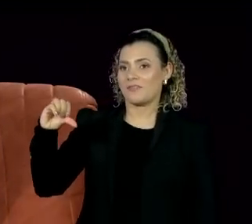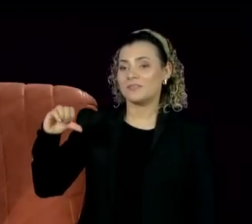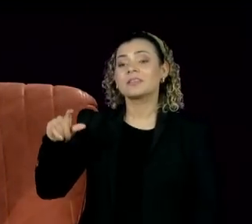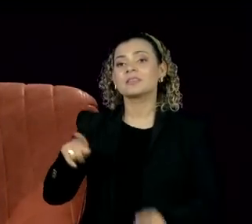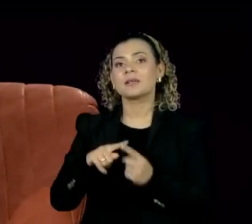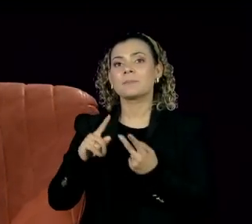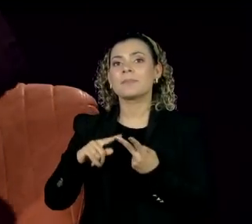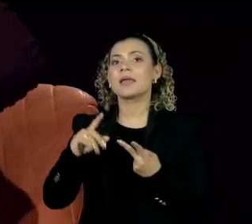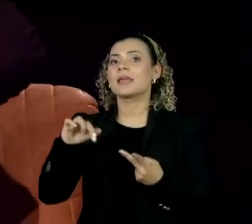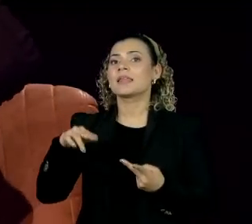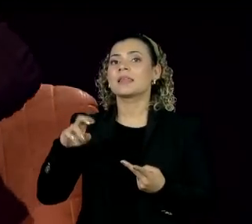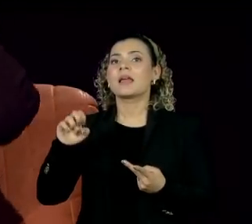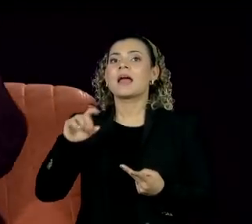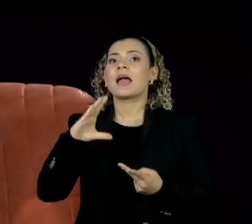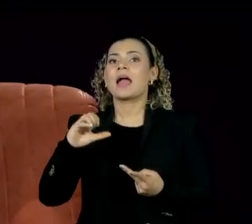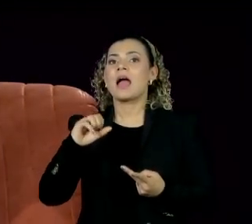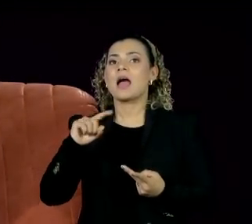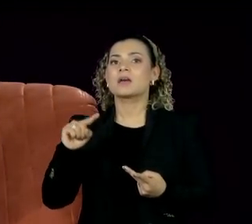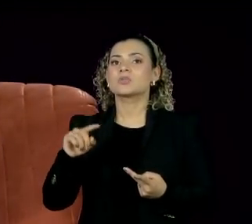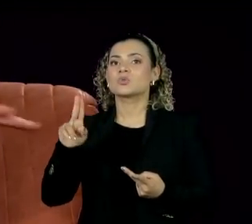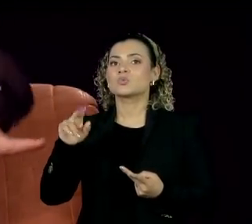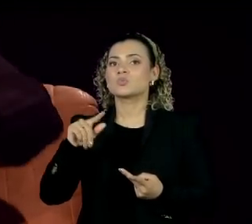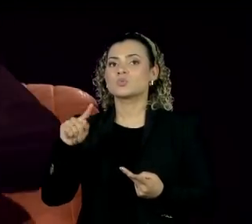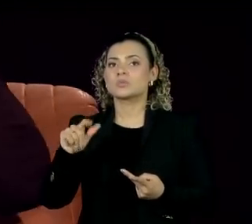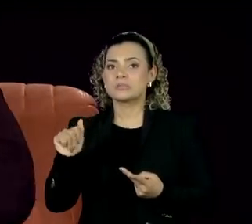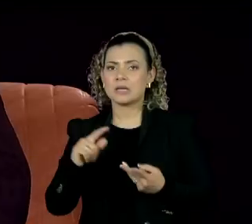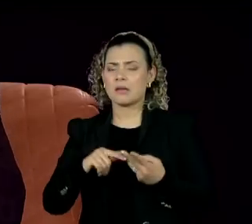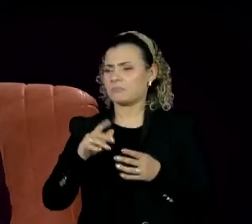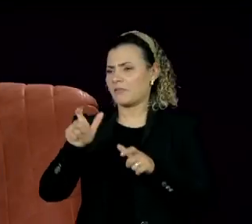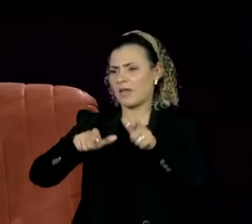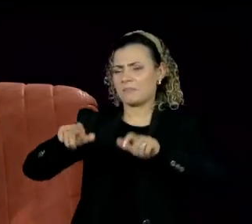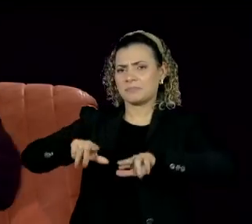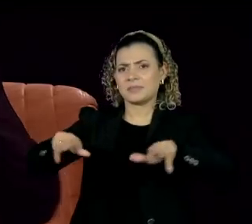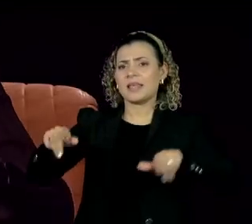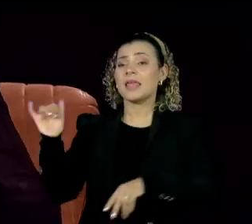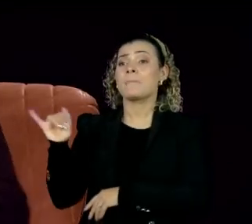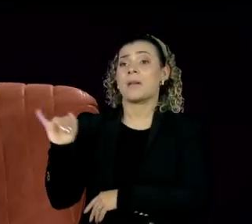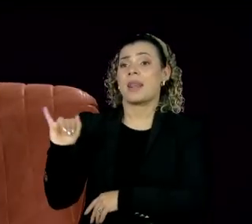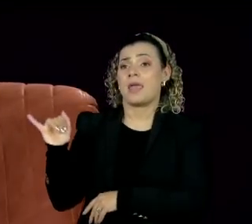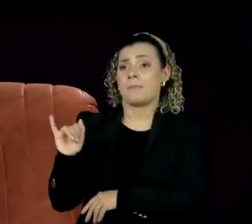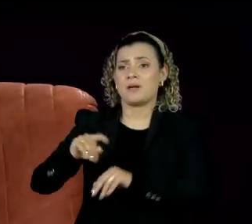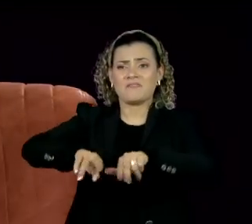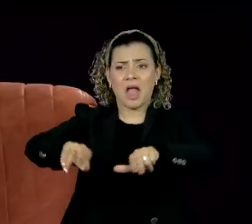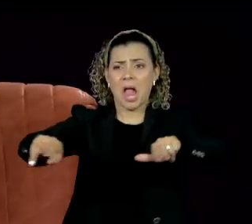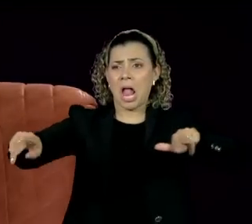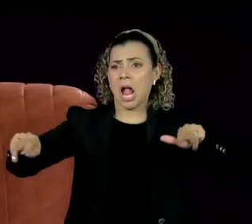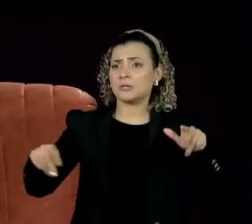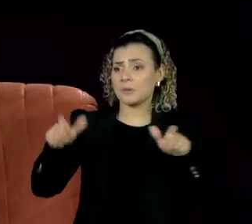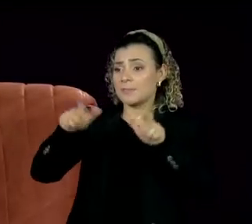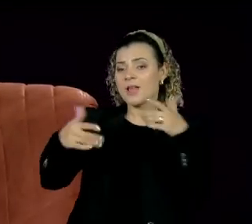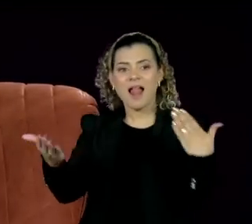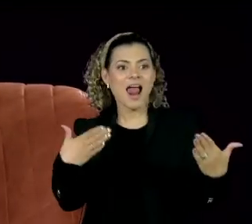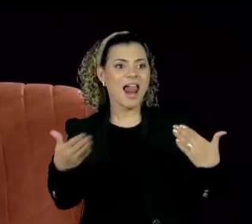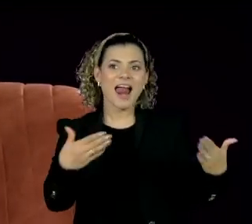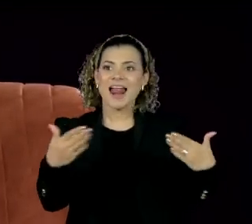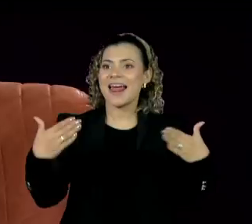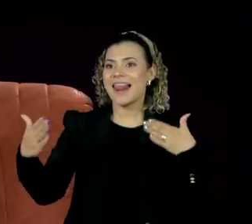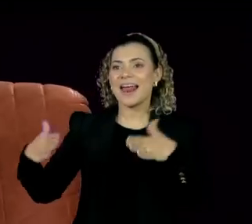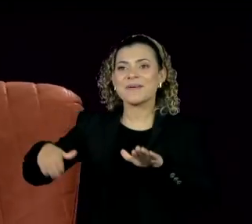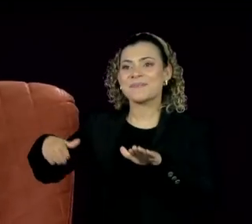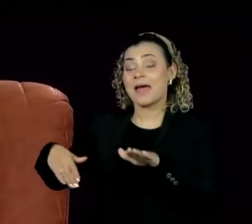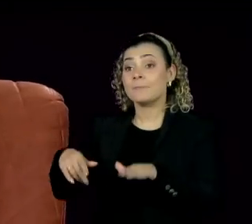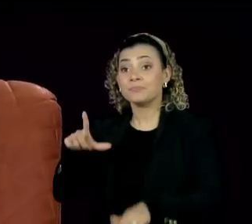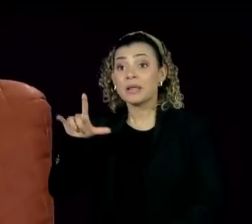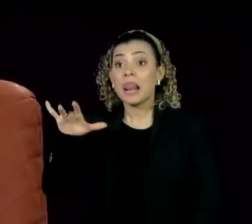Mato Grosso, Cazuza, tinha uma galera na praia ali, Ipanema, era uma social que a gente fazia. E o Léo ficou tão meu